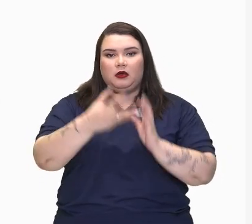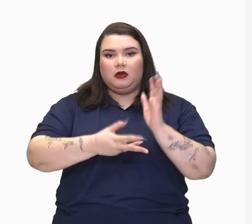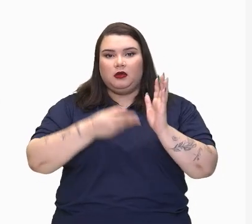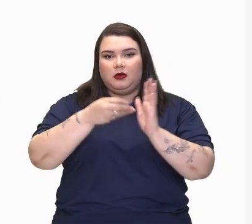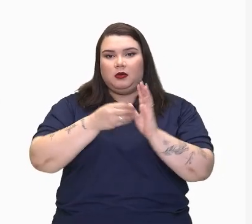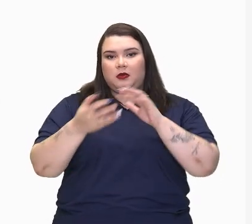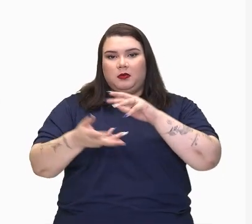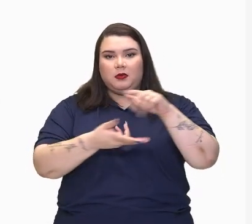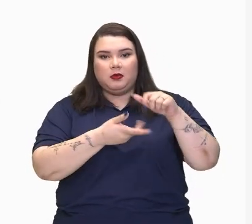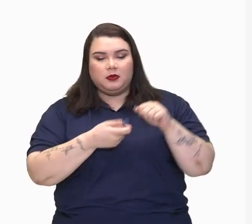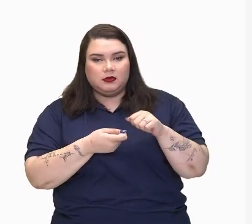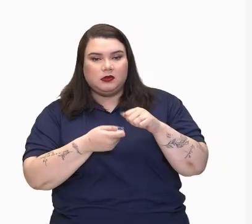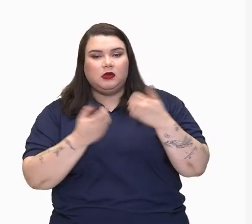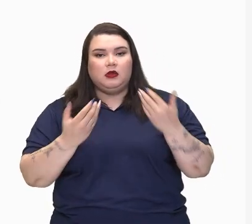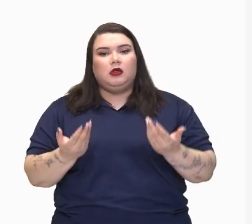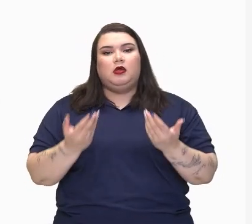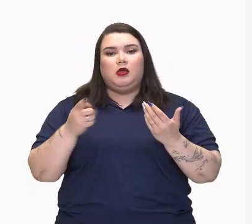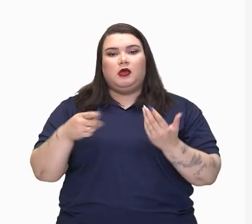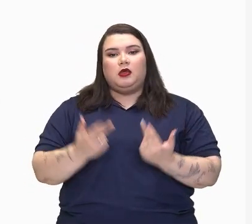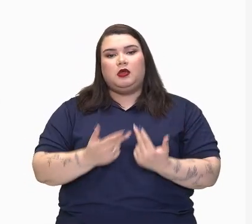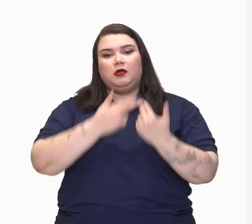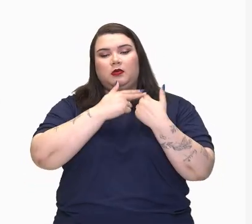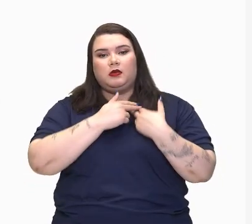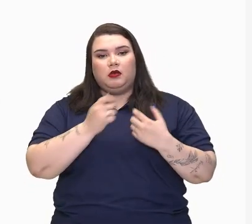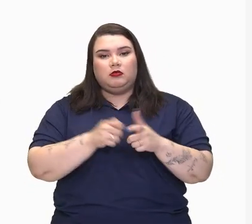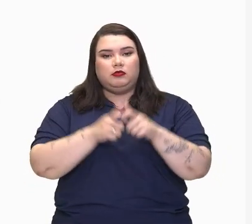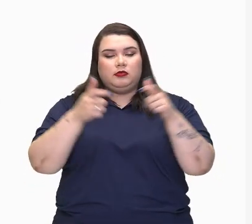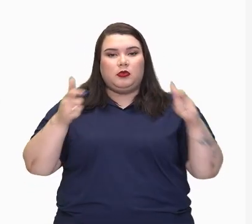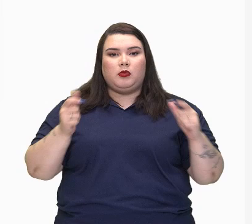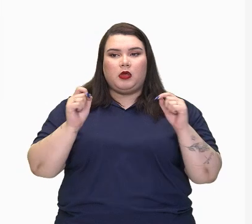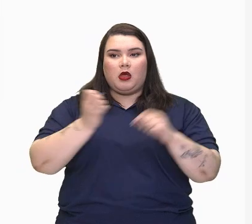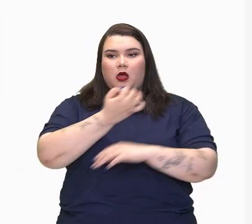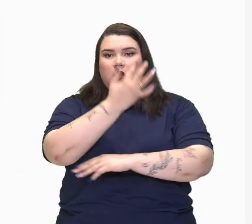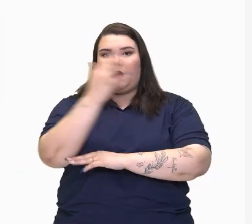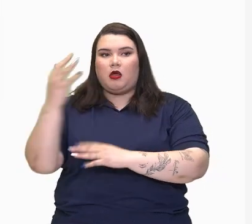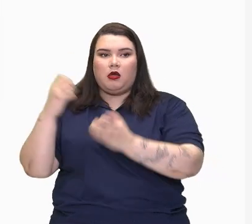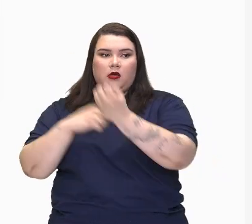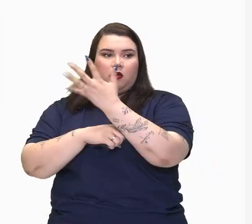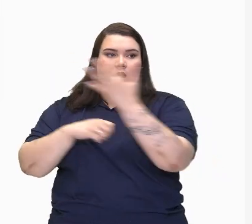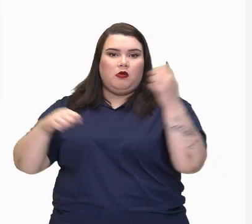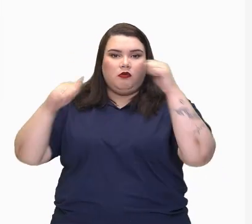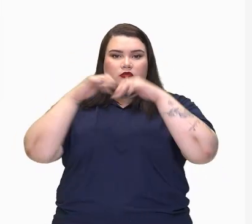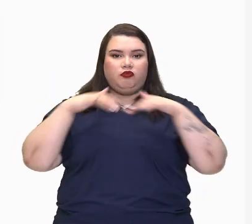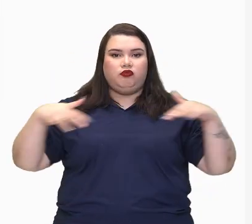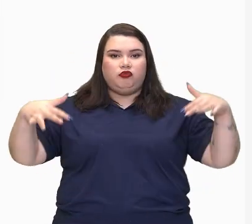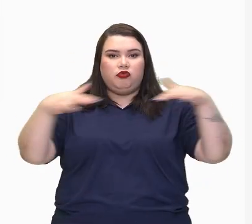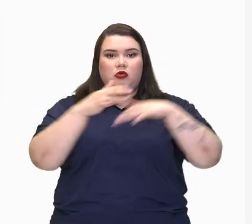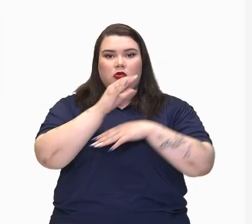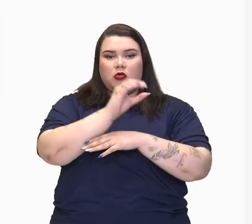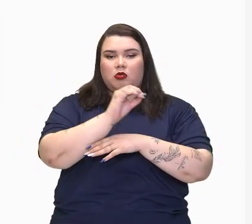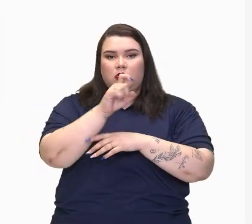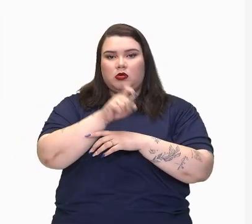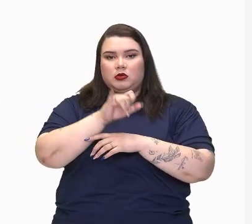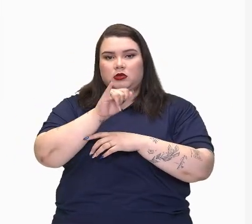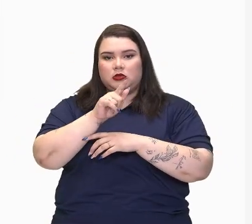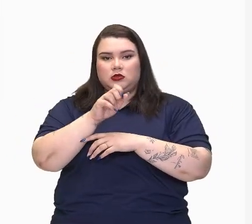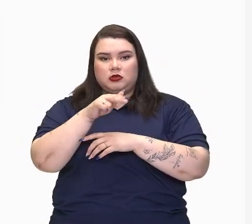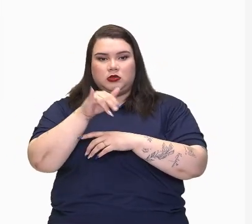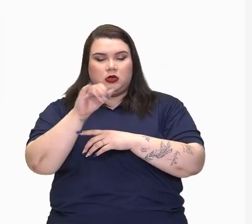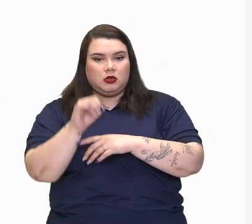Amazônia responsável pela grande produção de oxigênio, não é a Amazônia responsável pela grande produção de